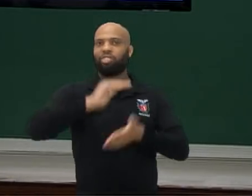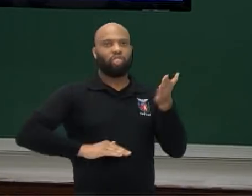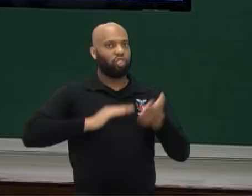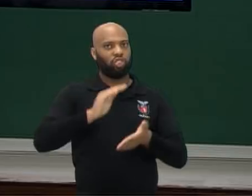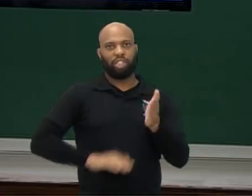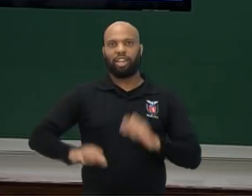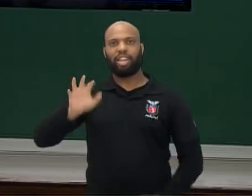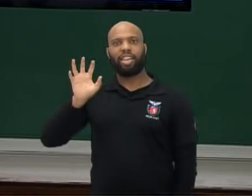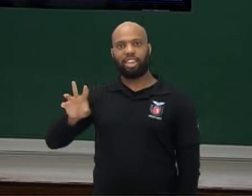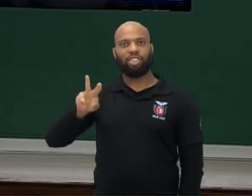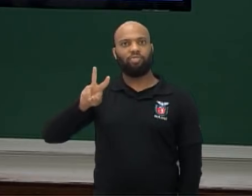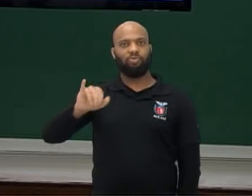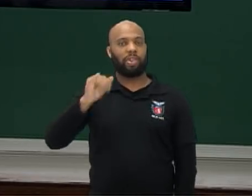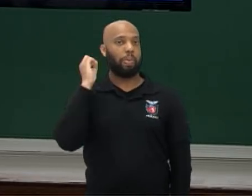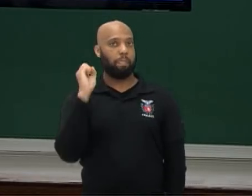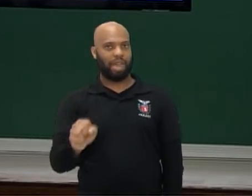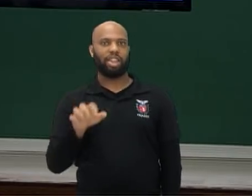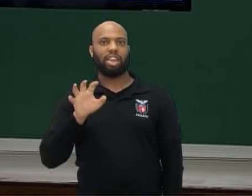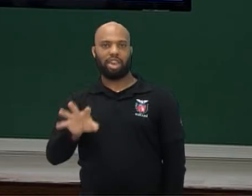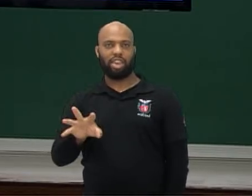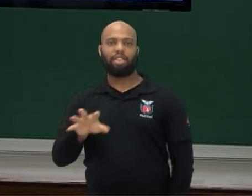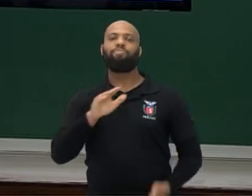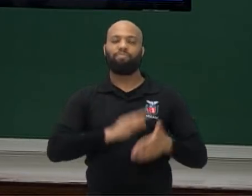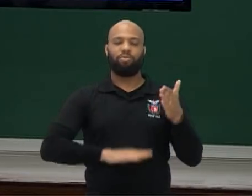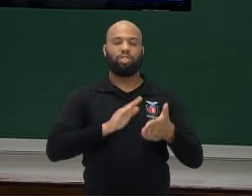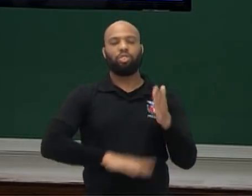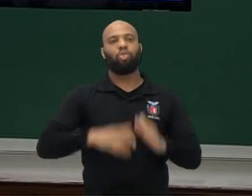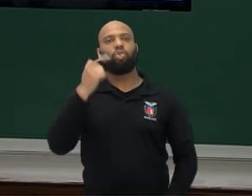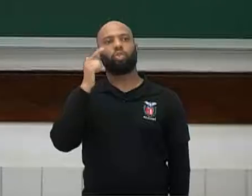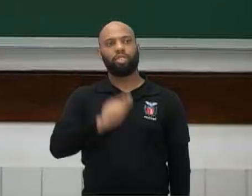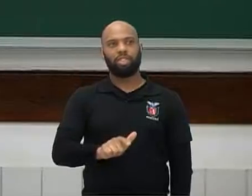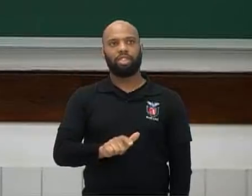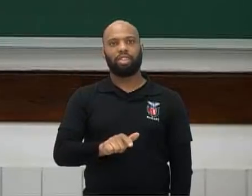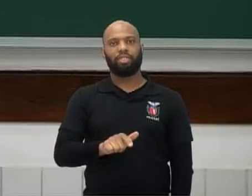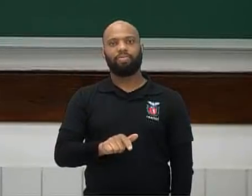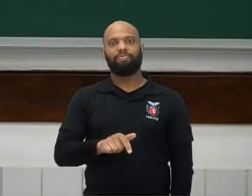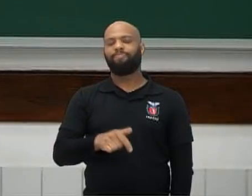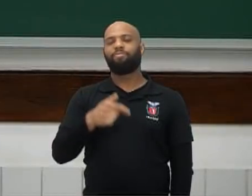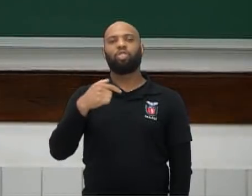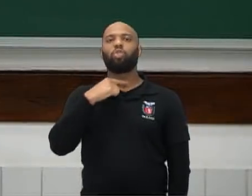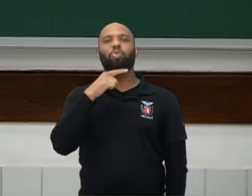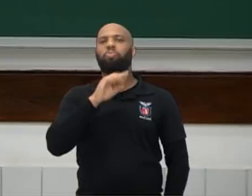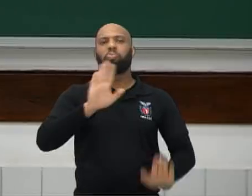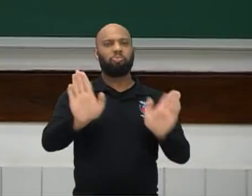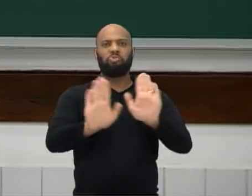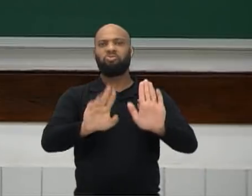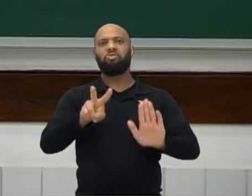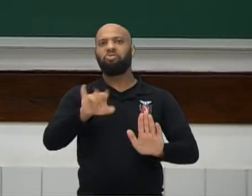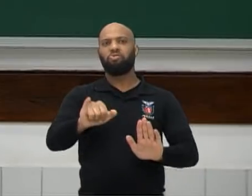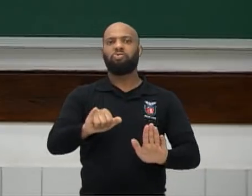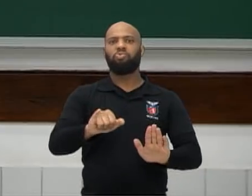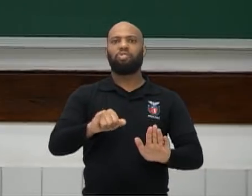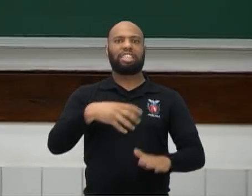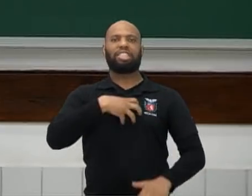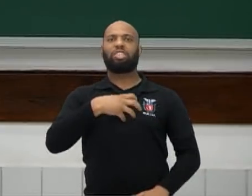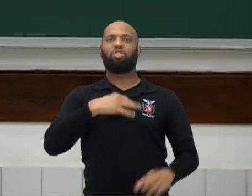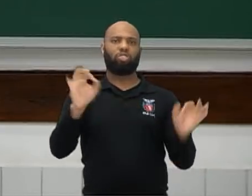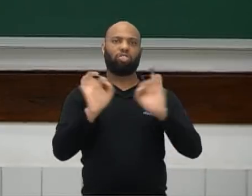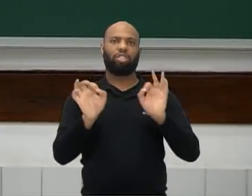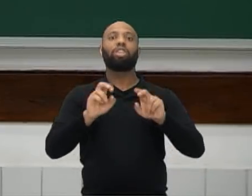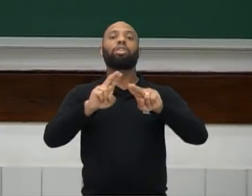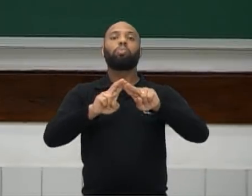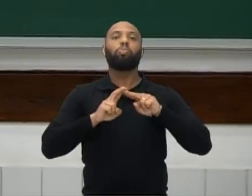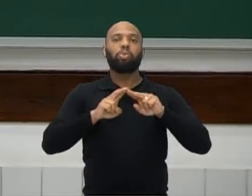aquele parasita, vai matar, vai eliminar aquele micro-organismo. Você não vai nem chegar a desenvolver a doença. Por isso as vacinas são